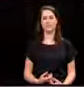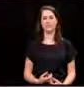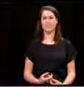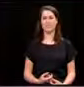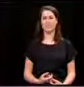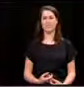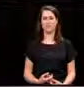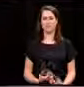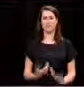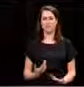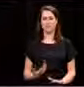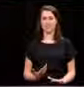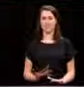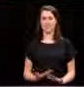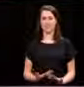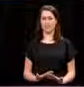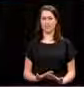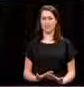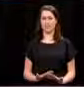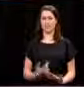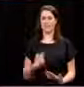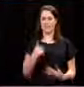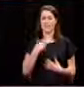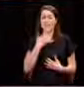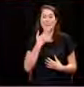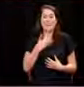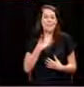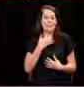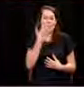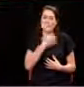realmente me dá um grande orgulho.